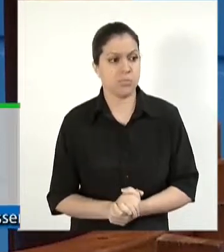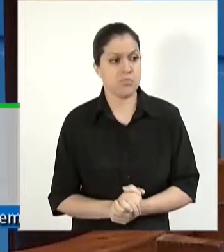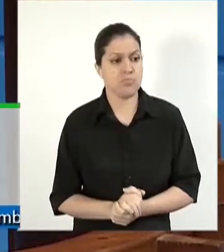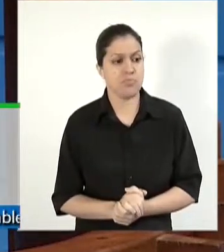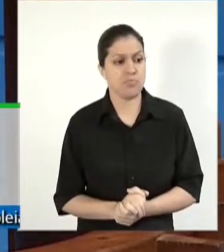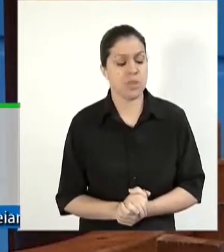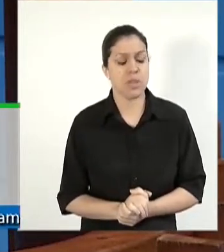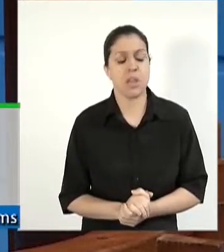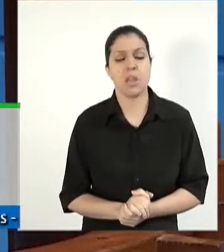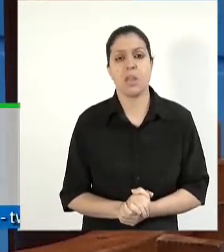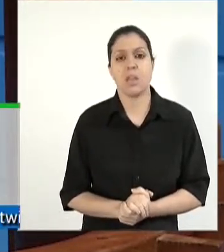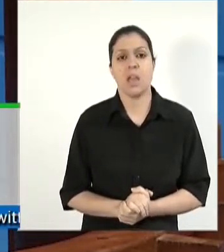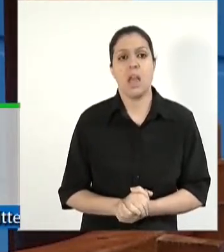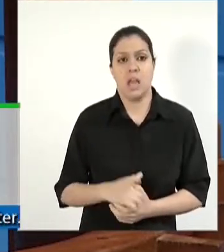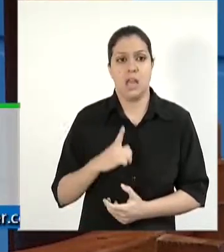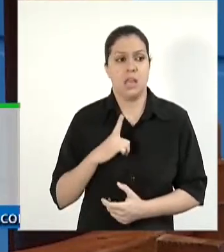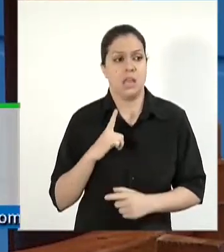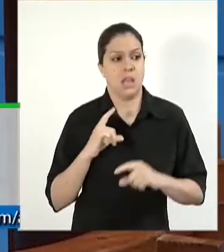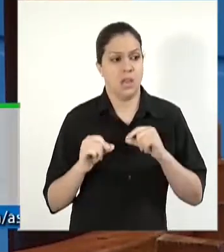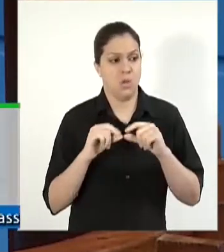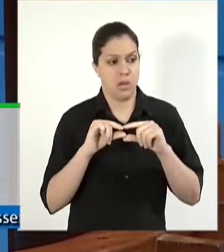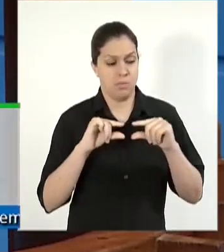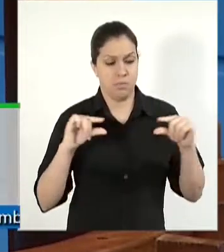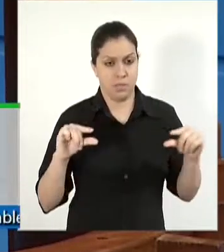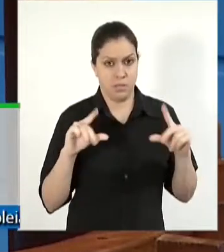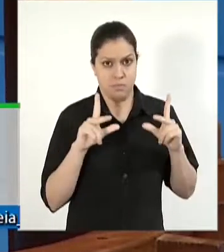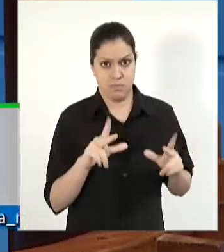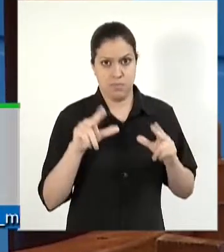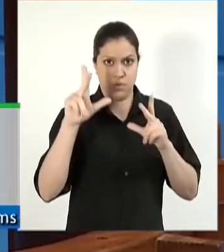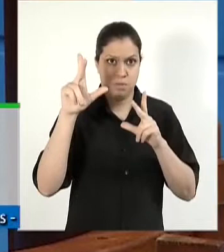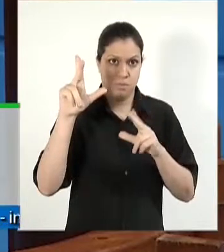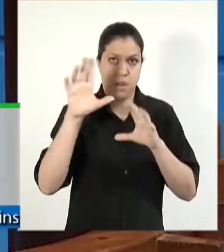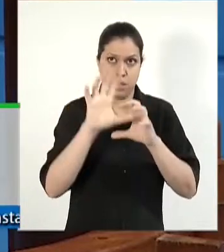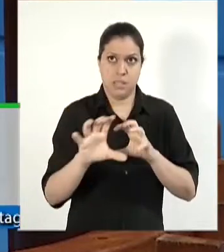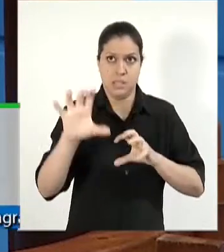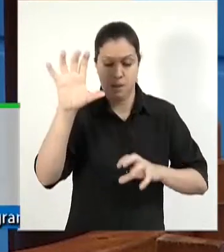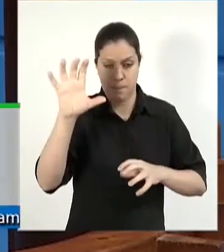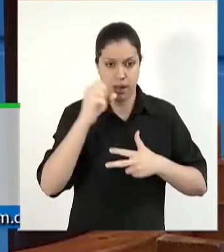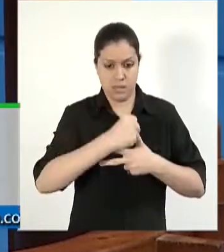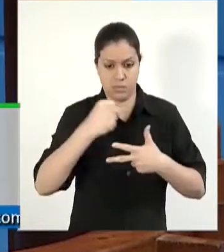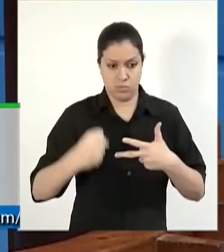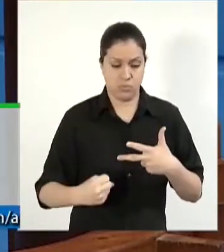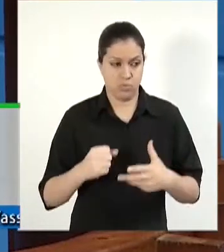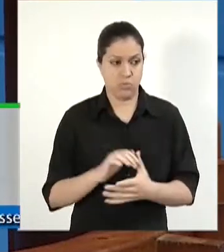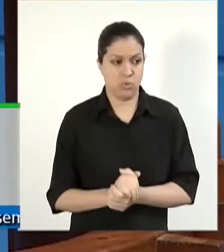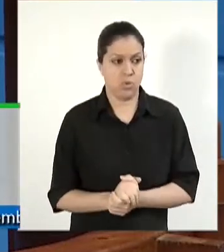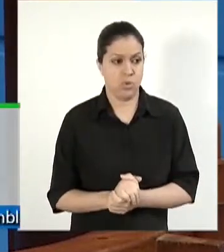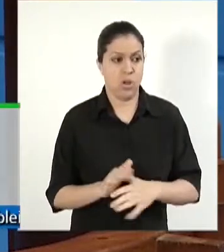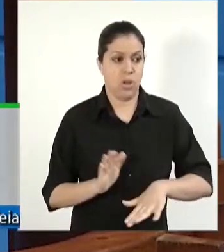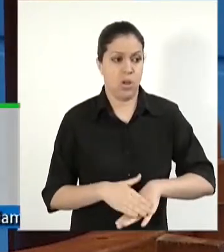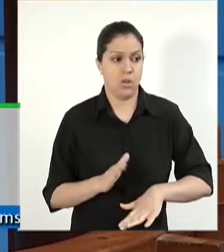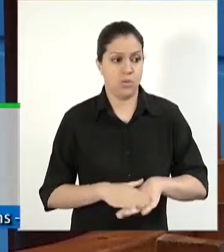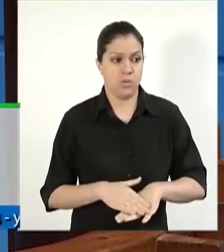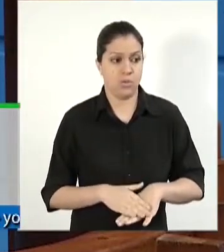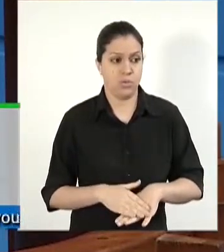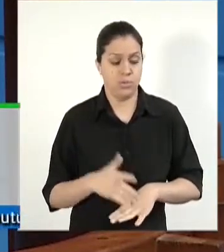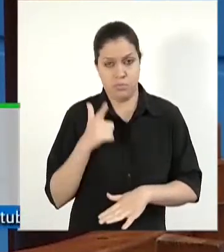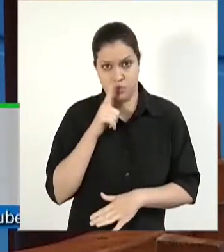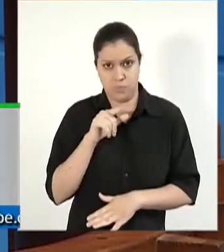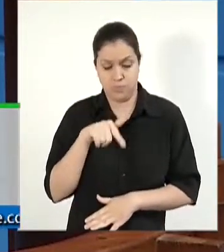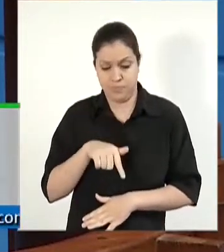afirma que o princípio da simetria e da separação dos poderes, autonomia do ente municipal para exigir quórum qualificado no